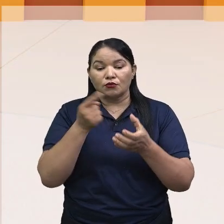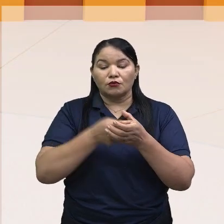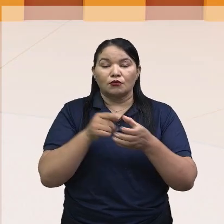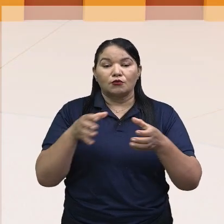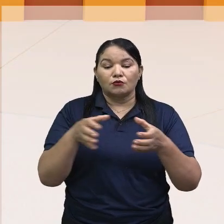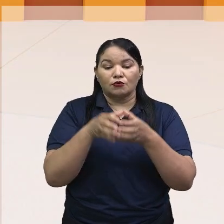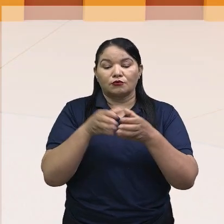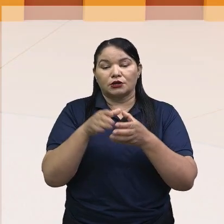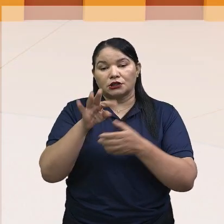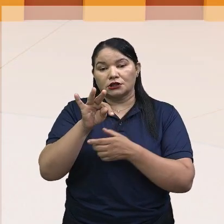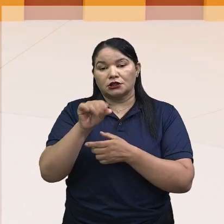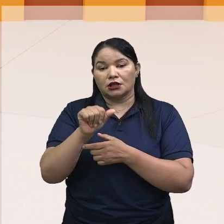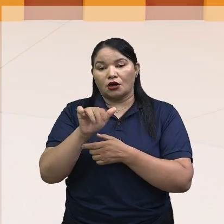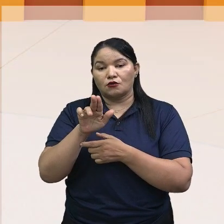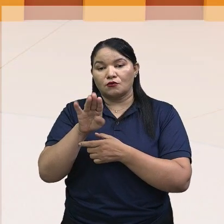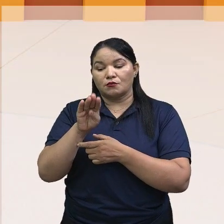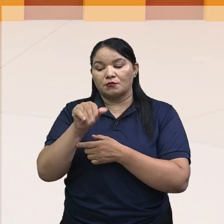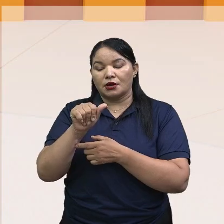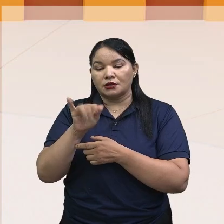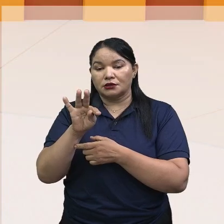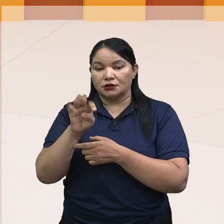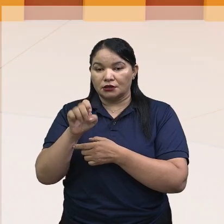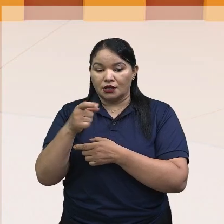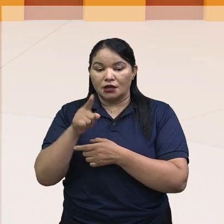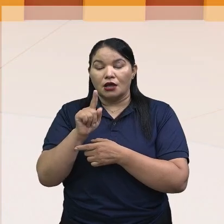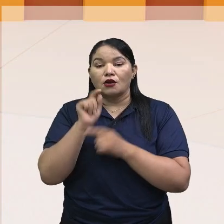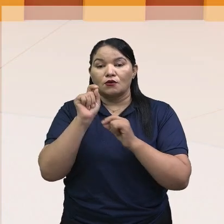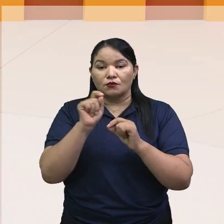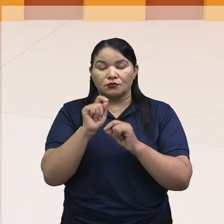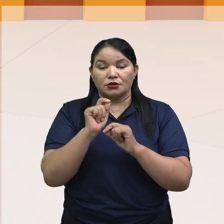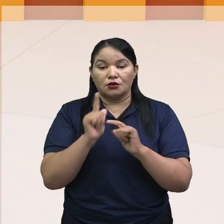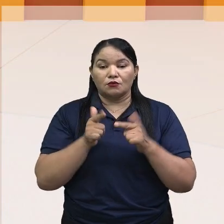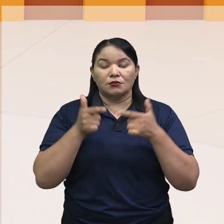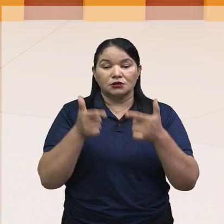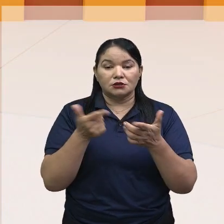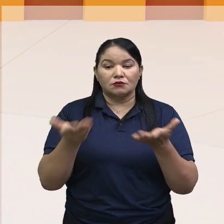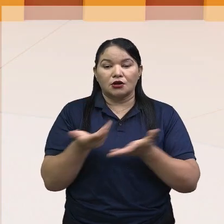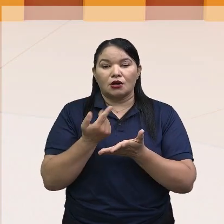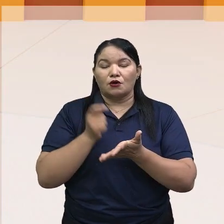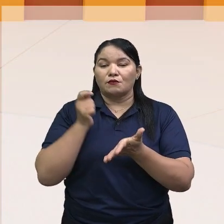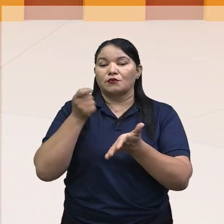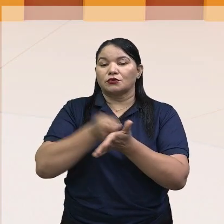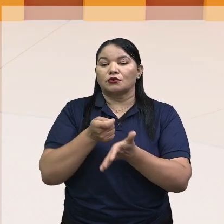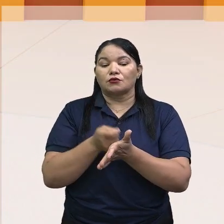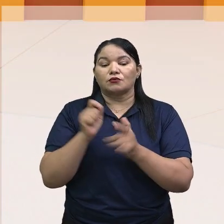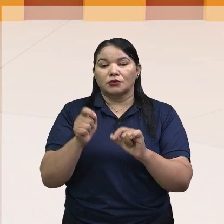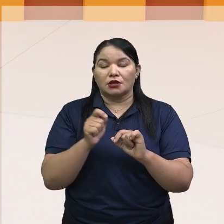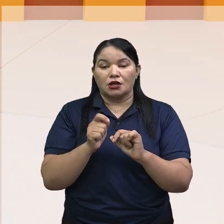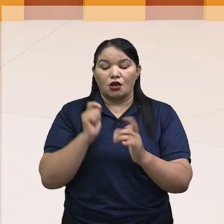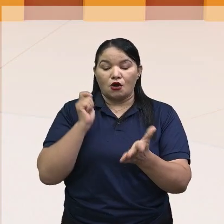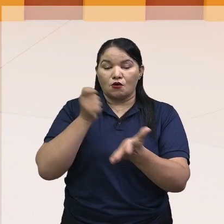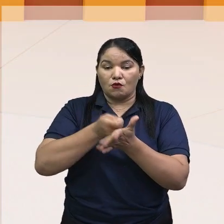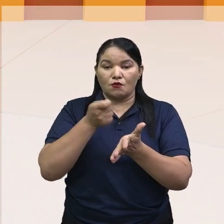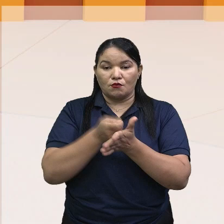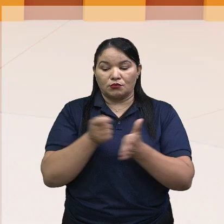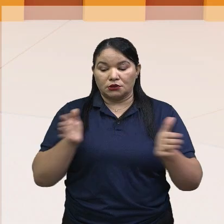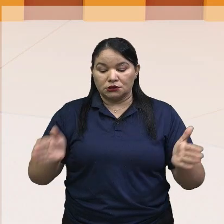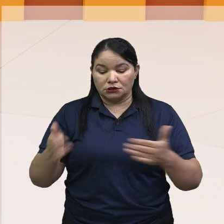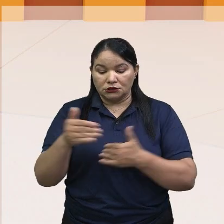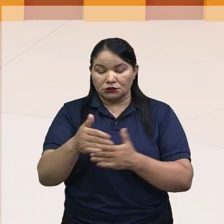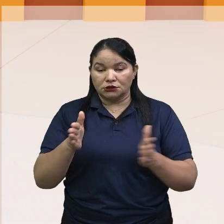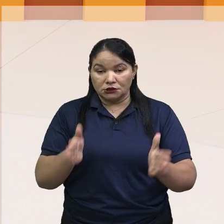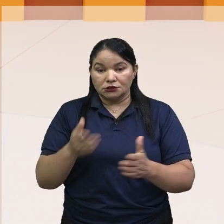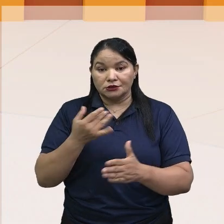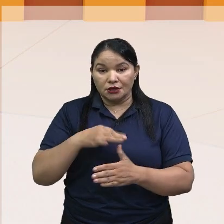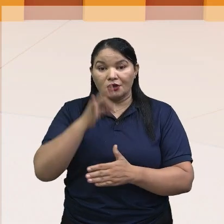uma lei, né, uma prática que vai determinar a compra de sacas de café desses grandes